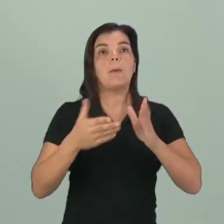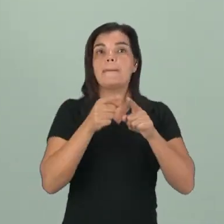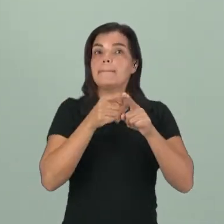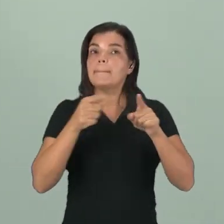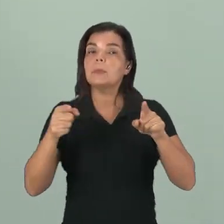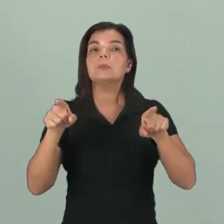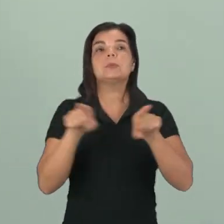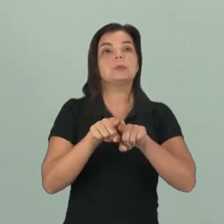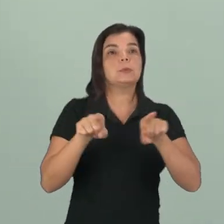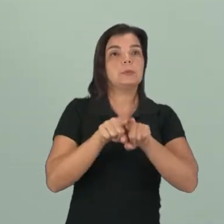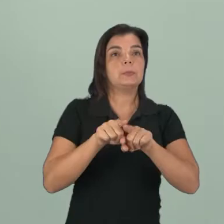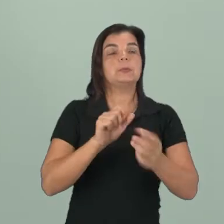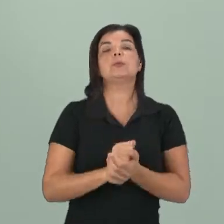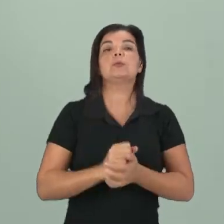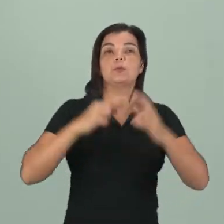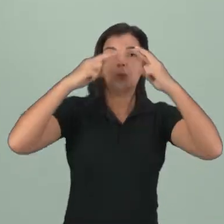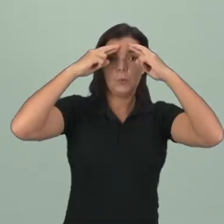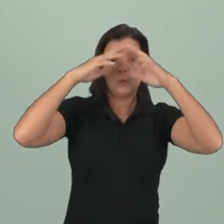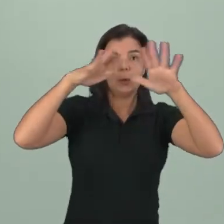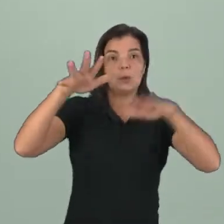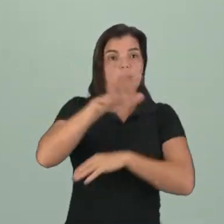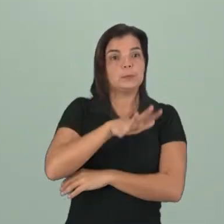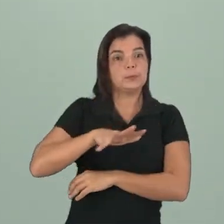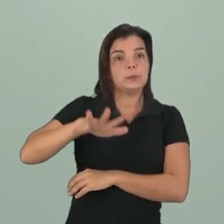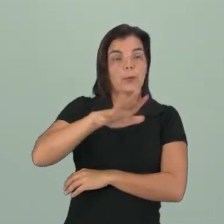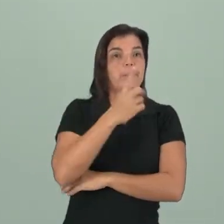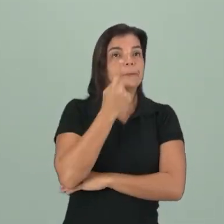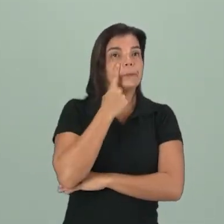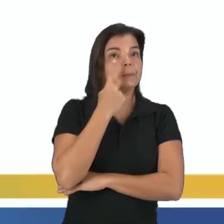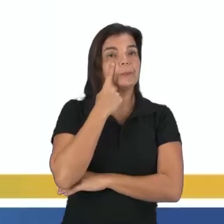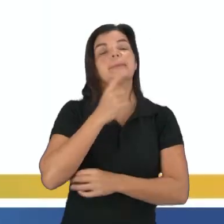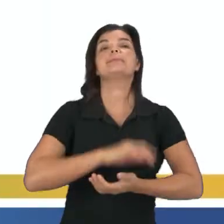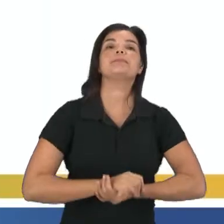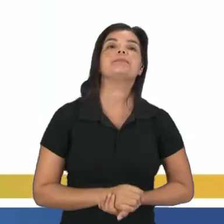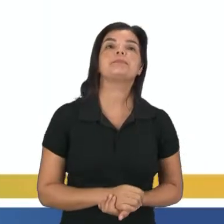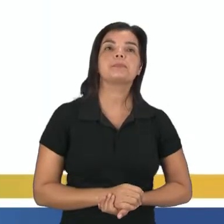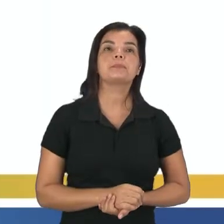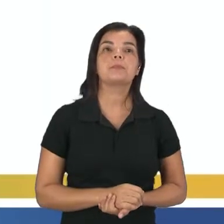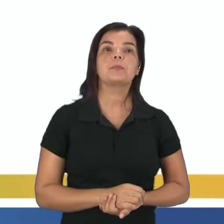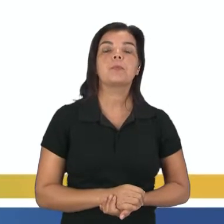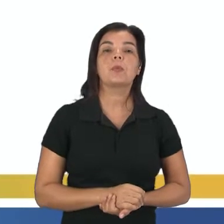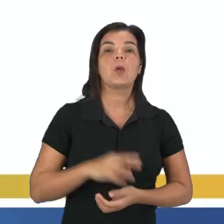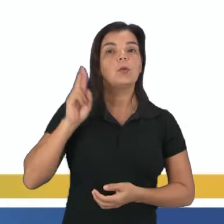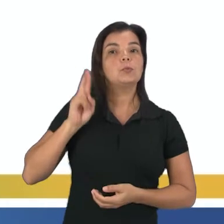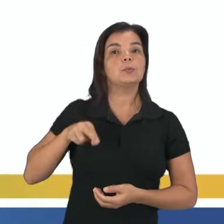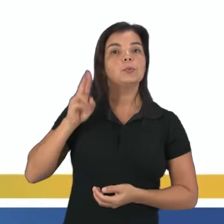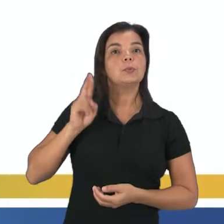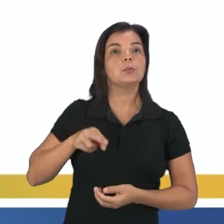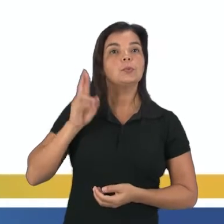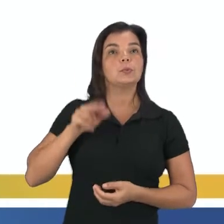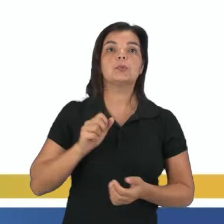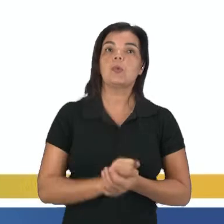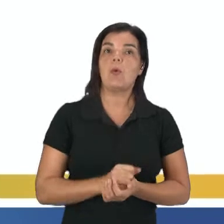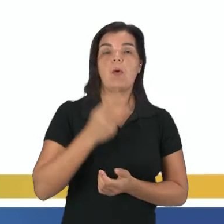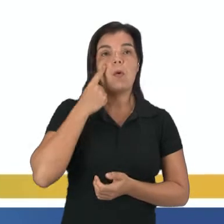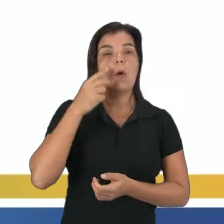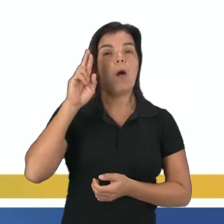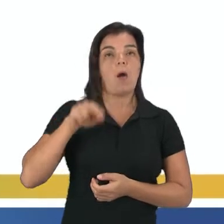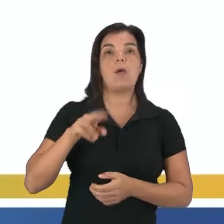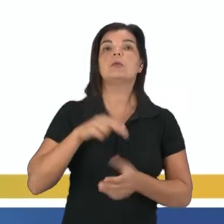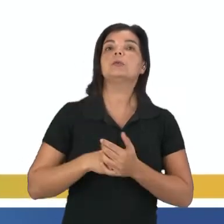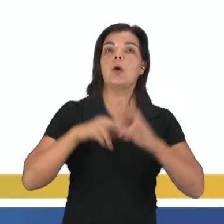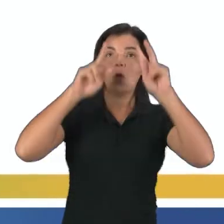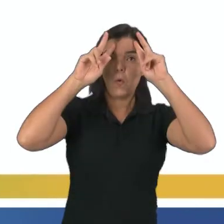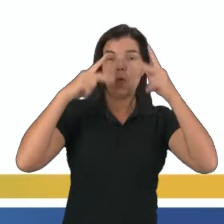período também do Renascimento no geral. Observe aí. O racionalismo, ao defender a razão humana,